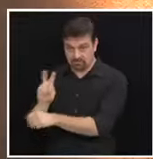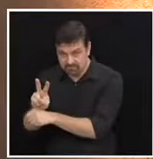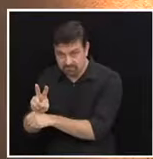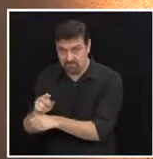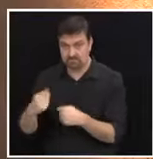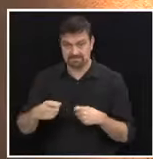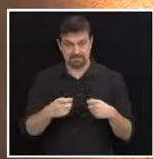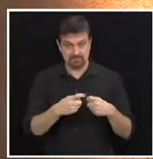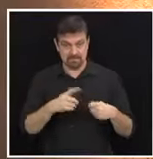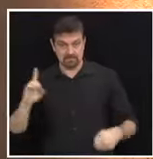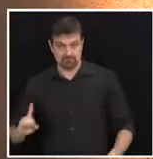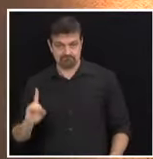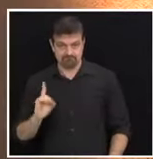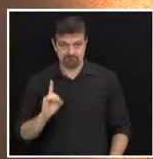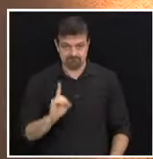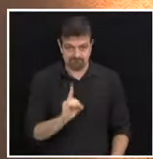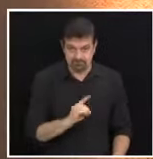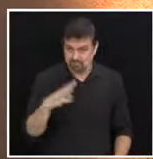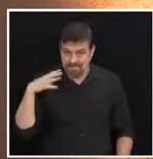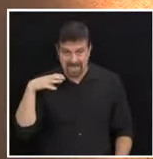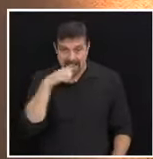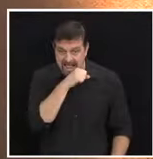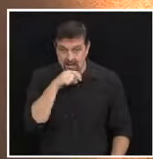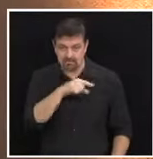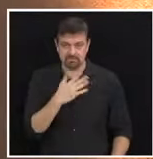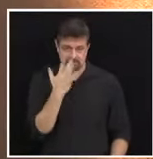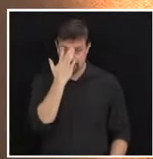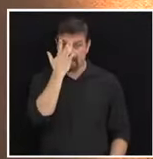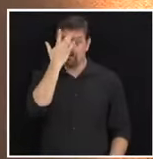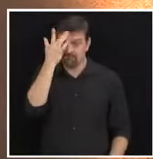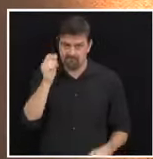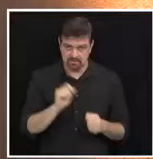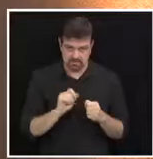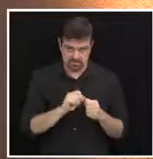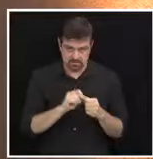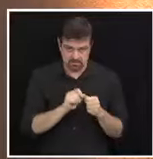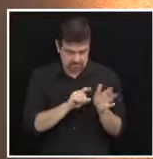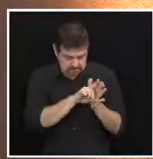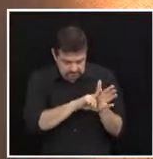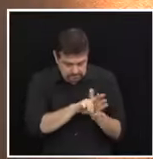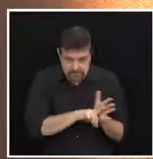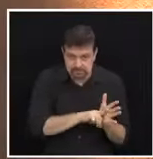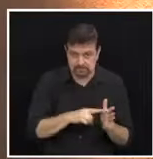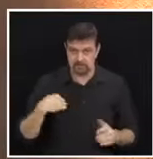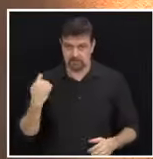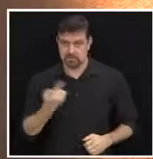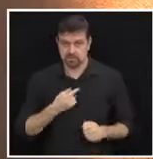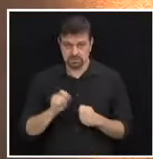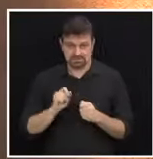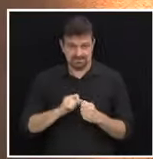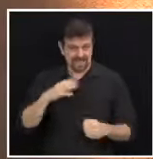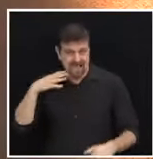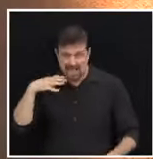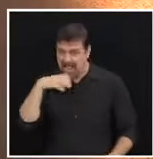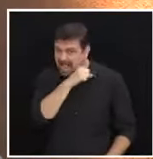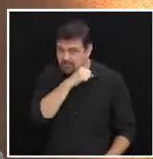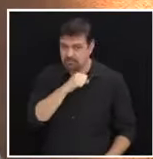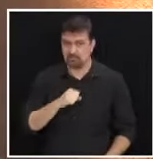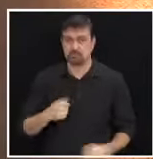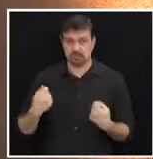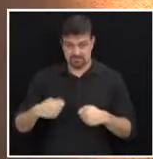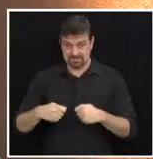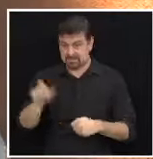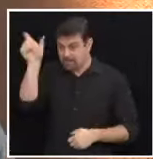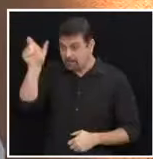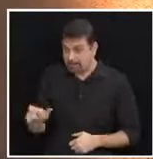serviço médico, o serviço de saúde, e lá é muito facilitado, é muito ágil, e nós também fazemos o teste rápido lá, Mas deve. O